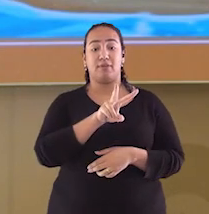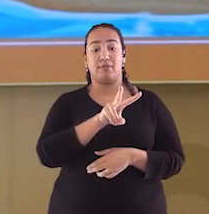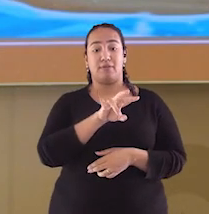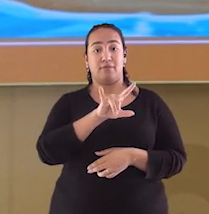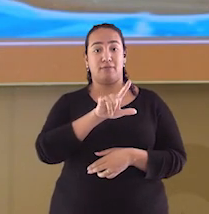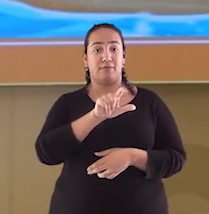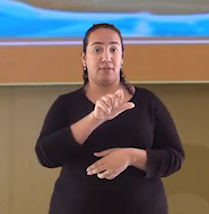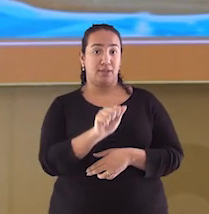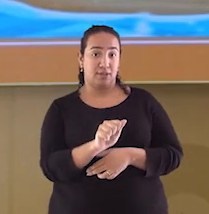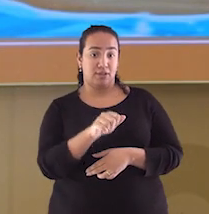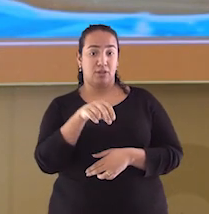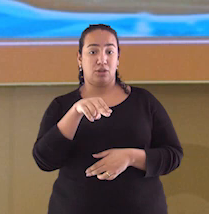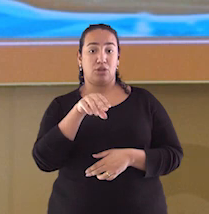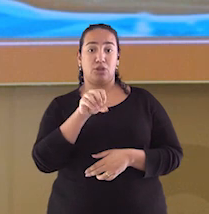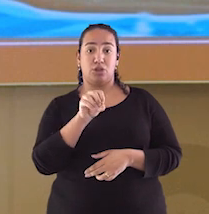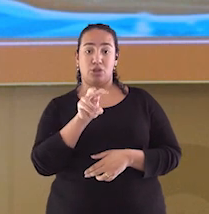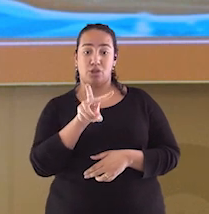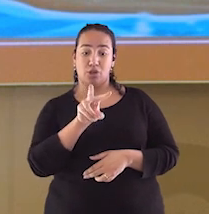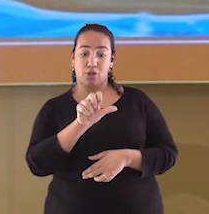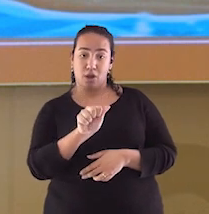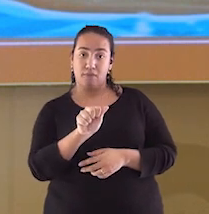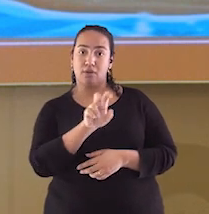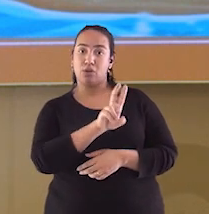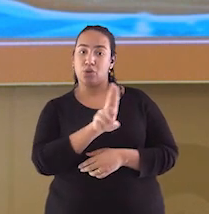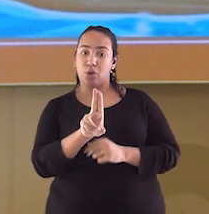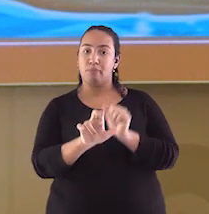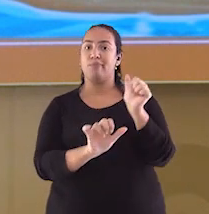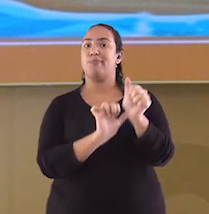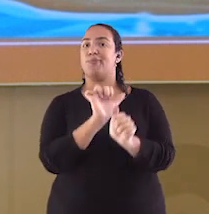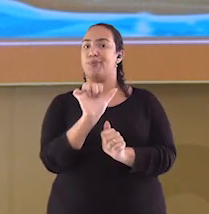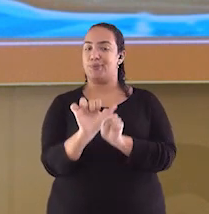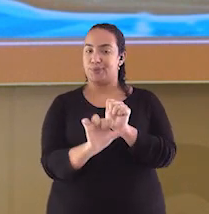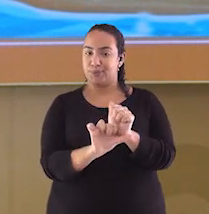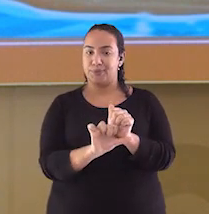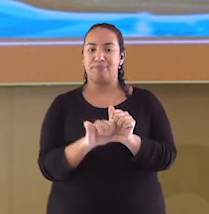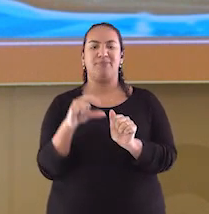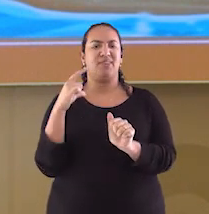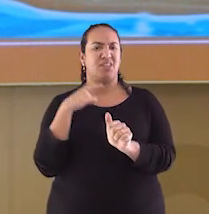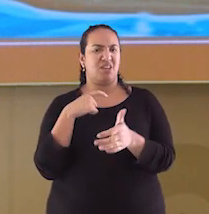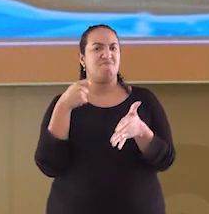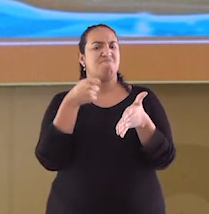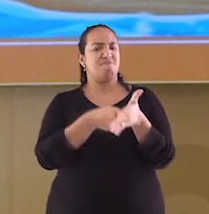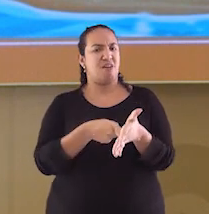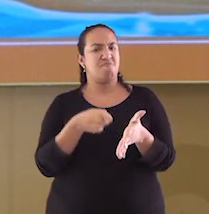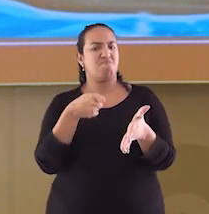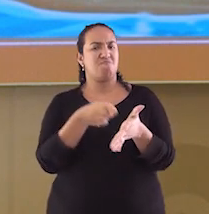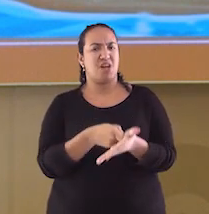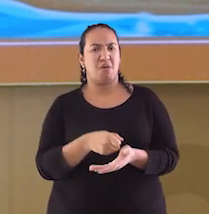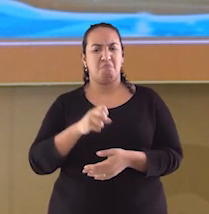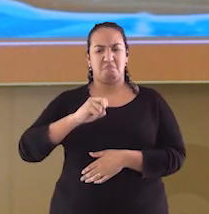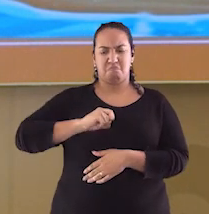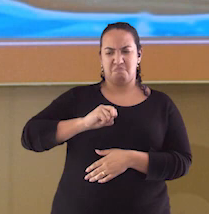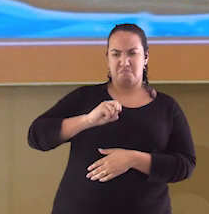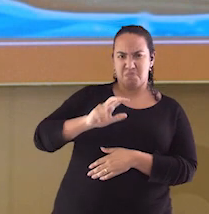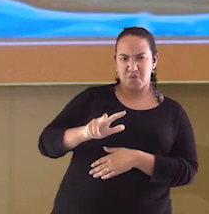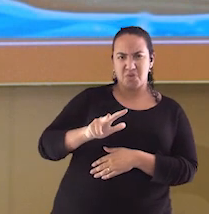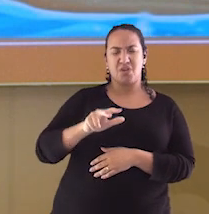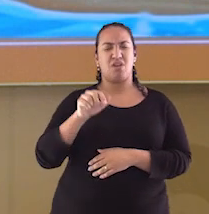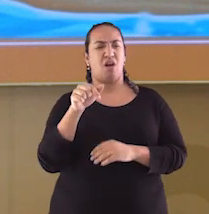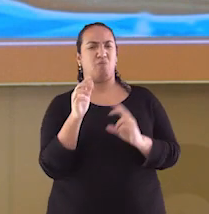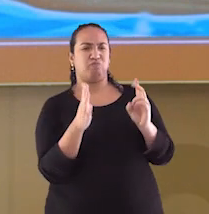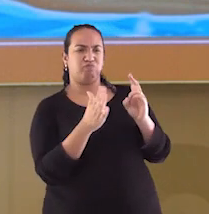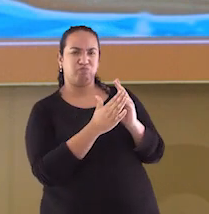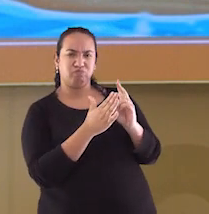Nova também mudou de nome. Após uma briga muito intensa entre os portugueses e os